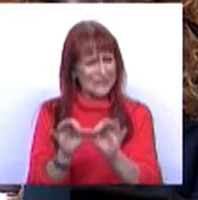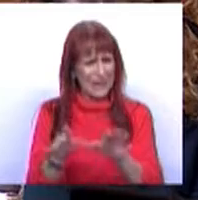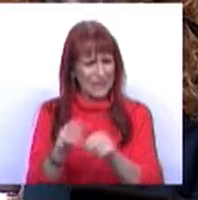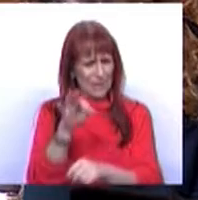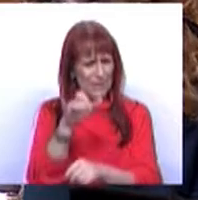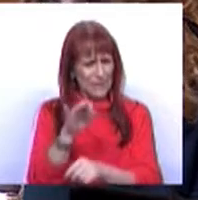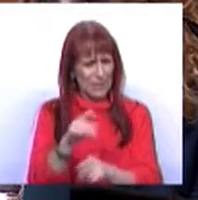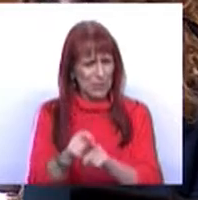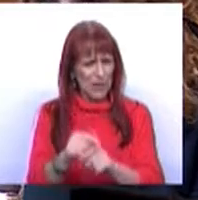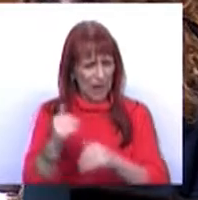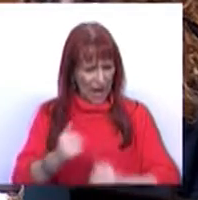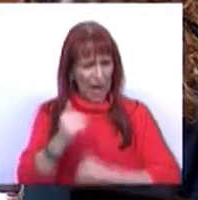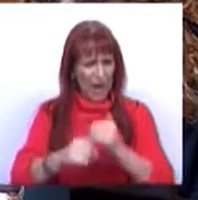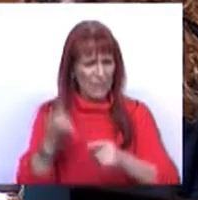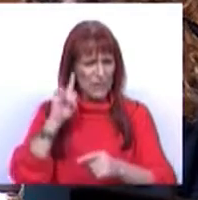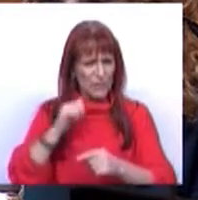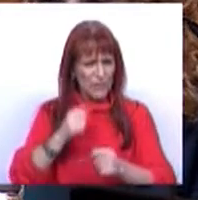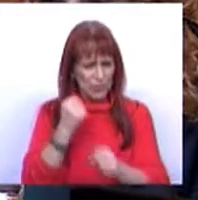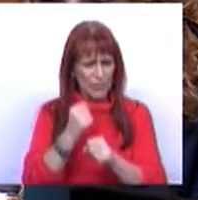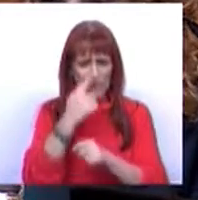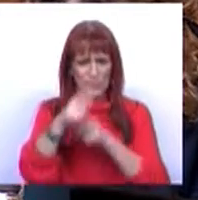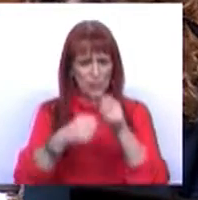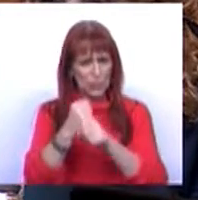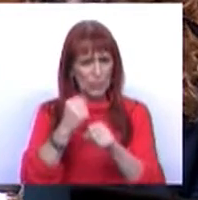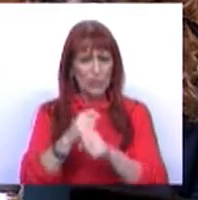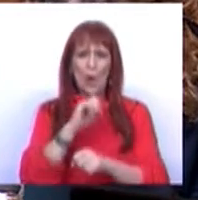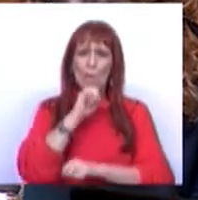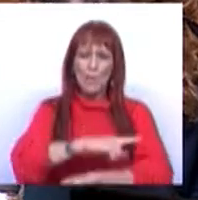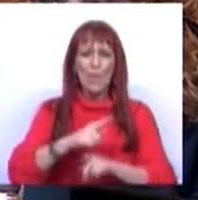para o PCP a avanços na valorização do trabalho e dos trabalhadores